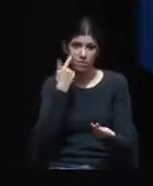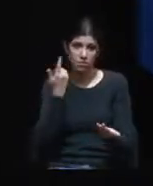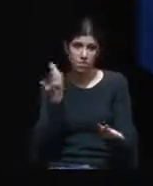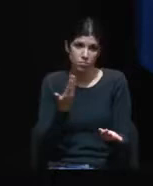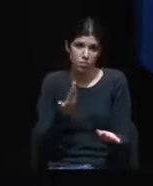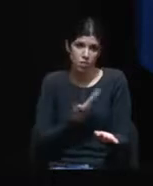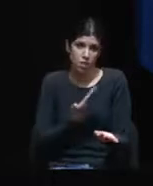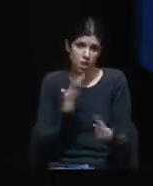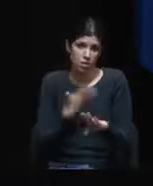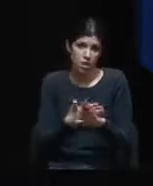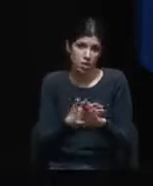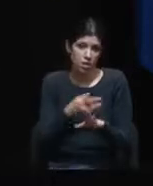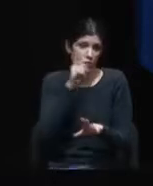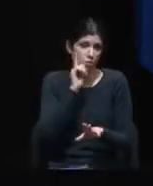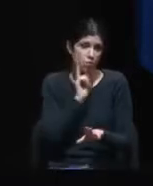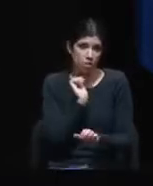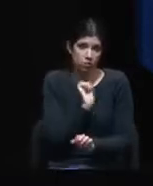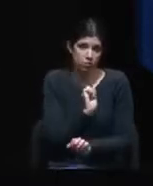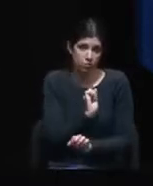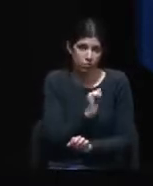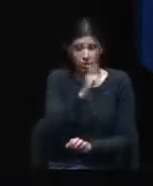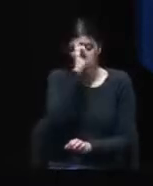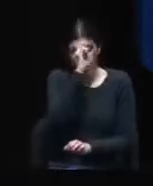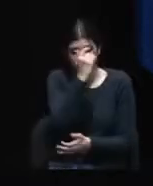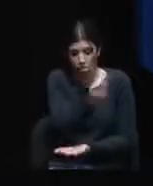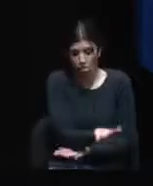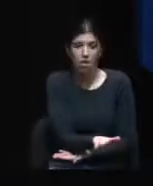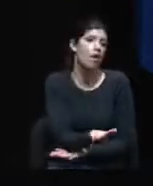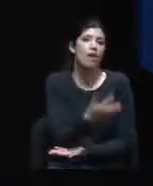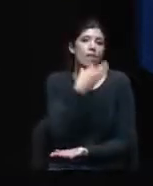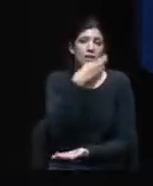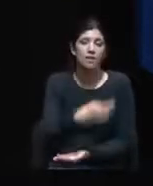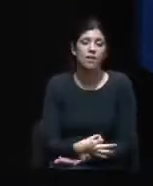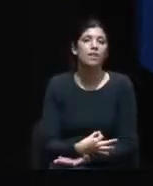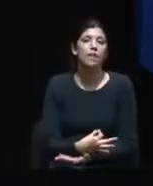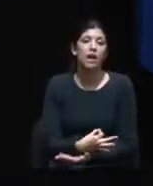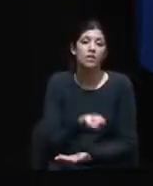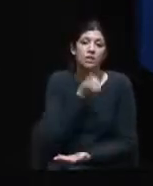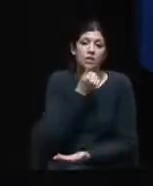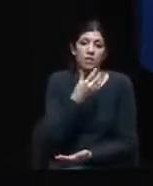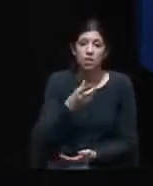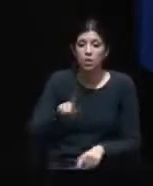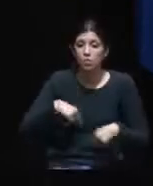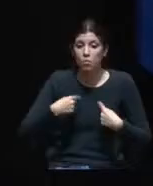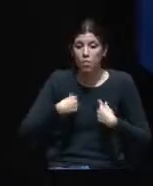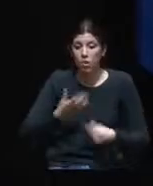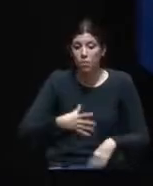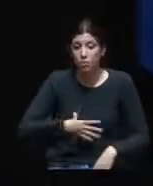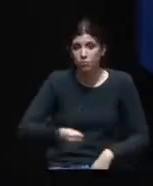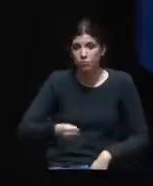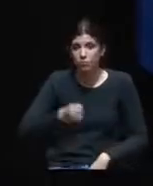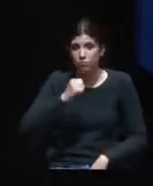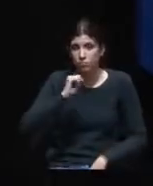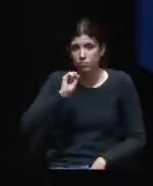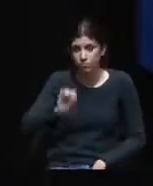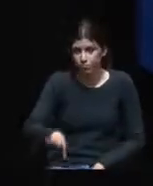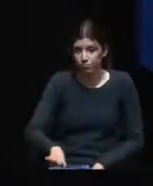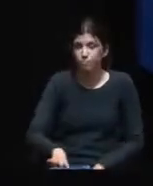dos direitos sexuais e reprodutivos e respeitando a dignidade das mulheres que decidem interromper voluntariamente a